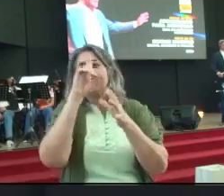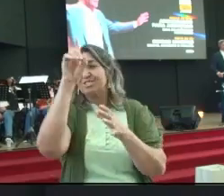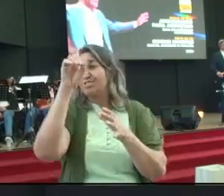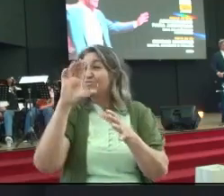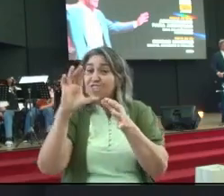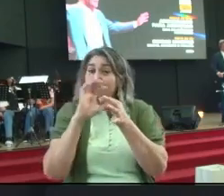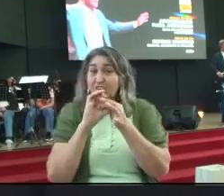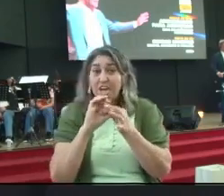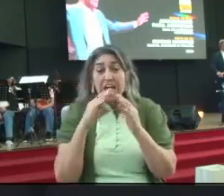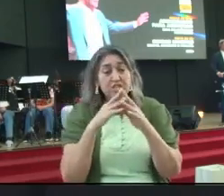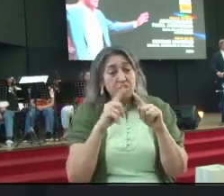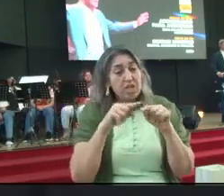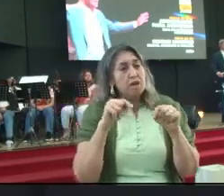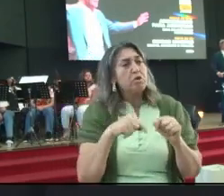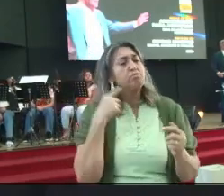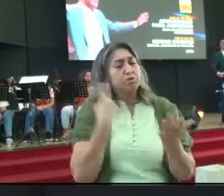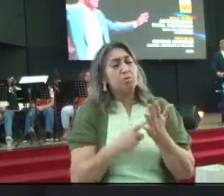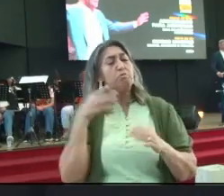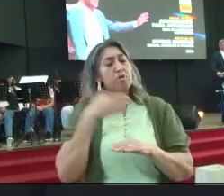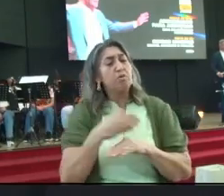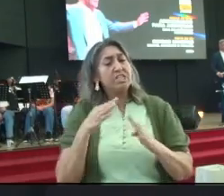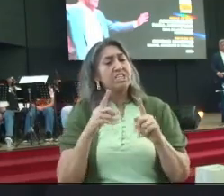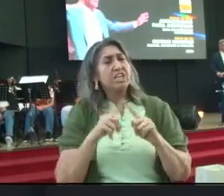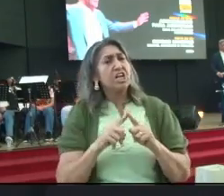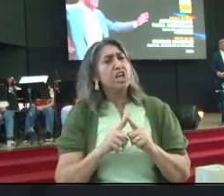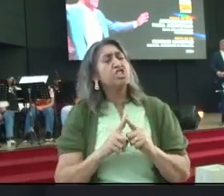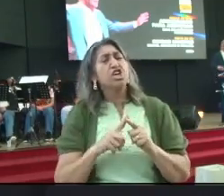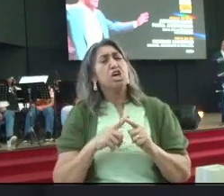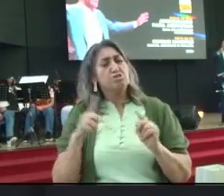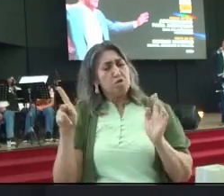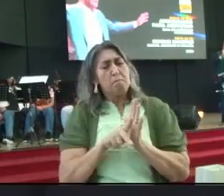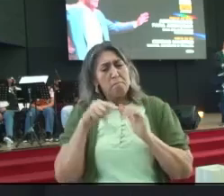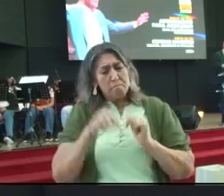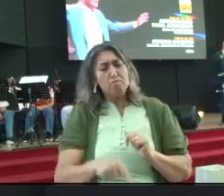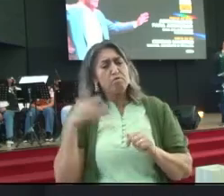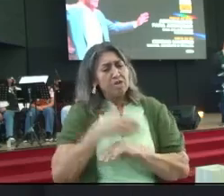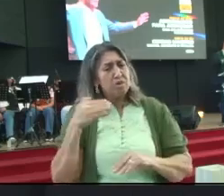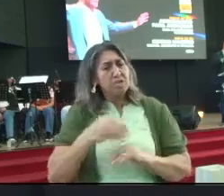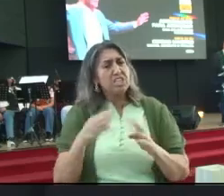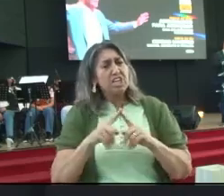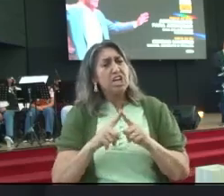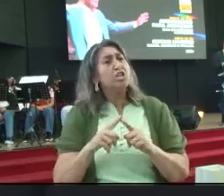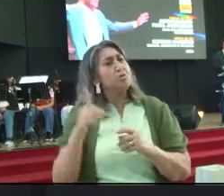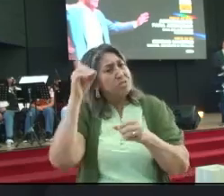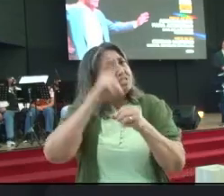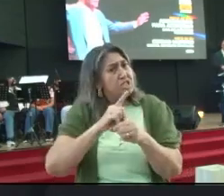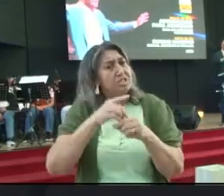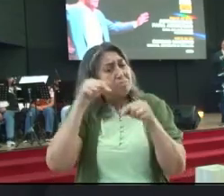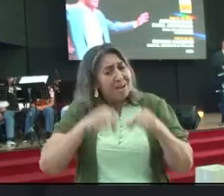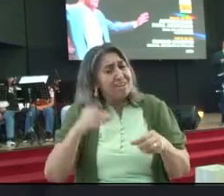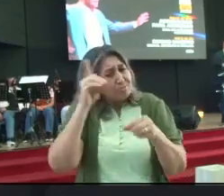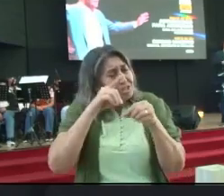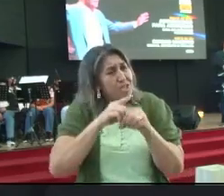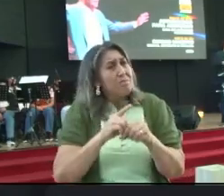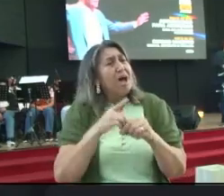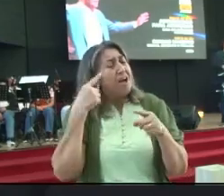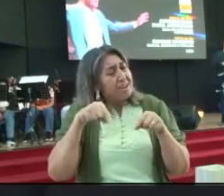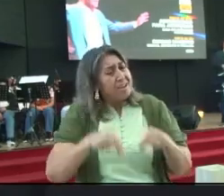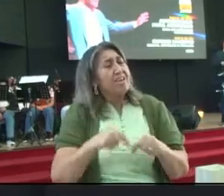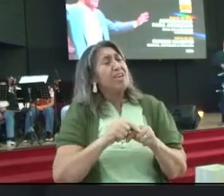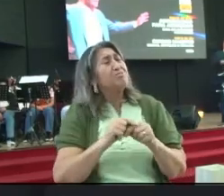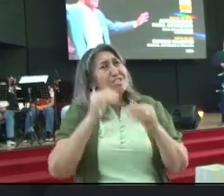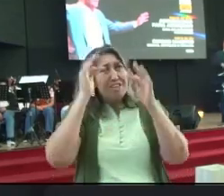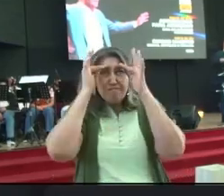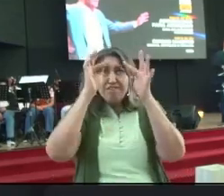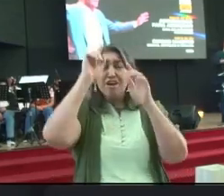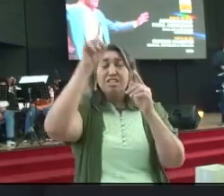igreja. Quando você dizer, conta comigo, pastor, eu ganho pouco, mas eu vou ser fiel no muito para ganhar muito. Deus me deu muito,